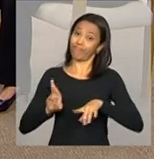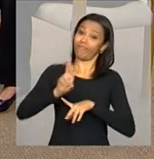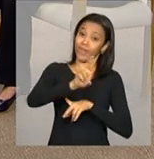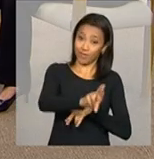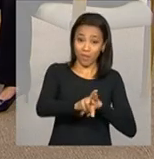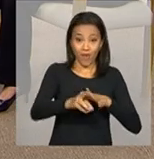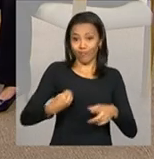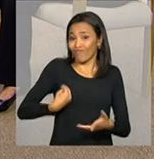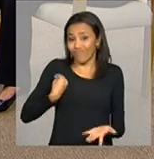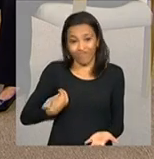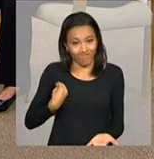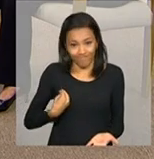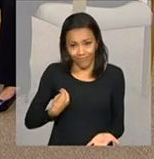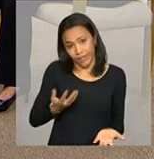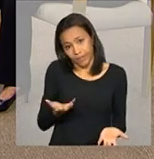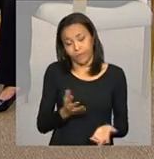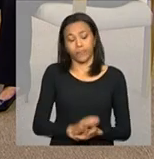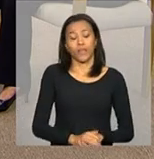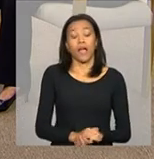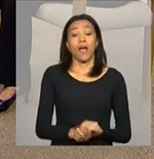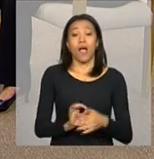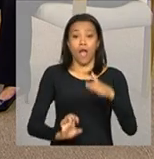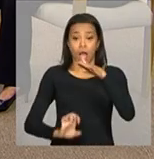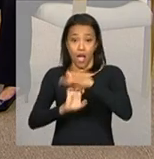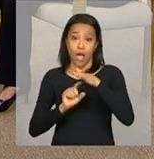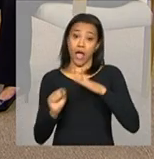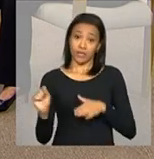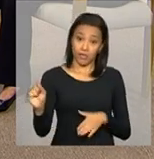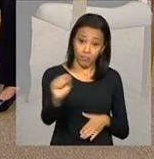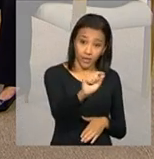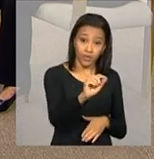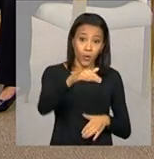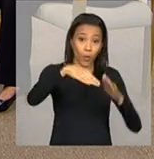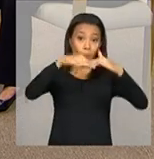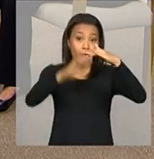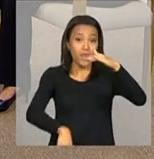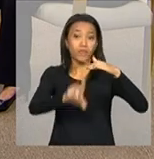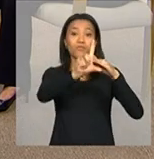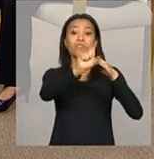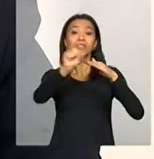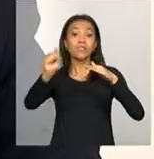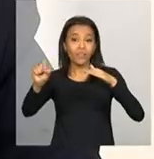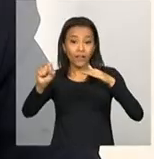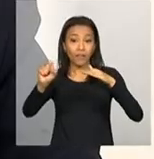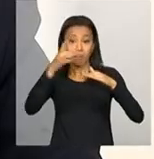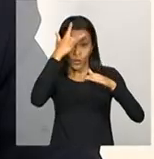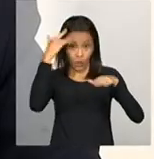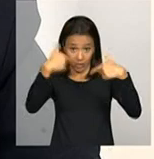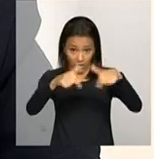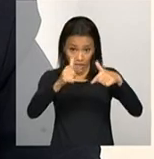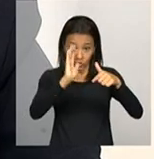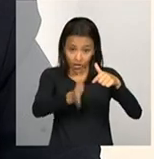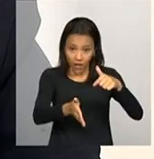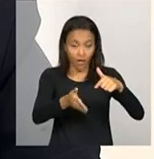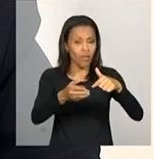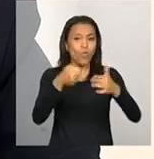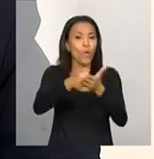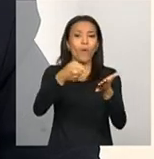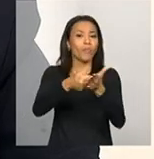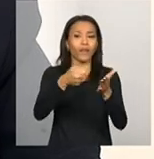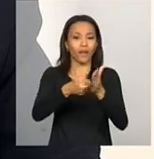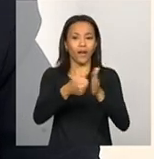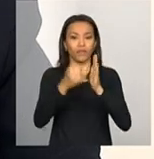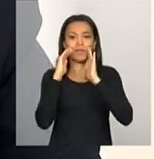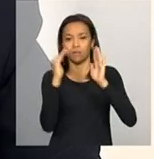Por enquanto, as empresas com menos de 100 funcionários, elas não são obrigadas ao cumprimento da lei de